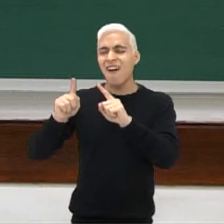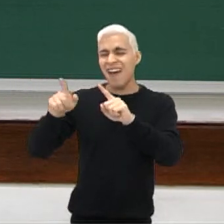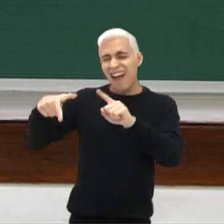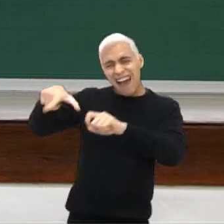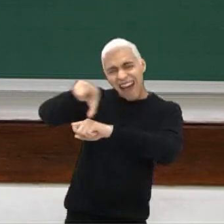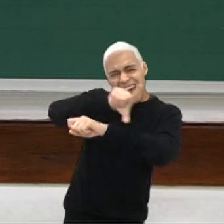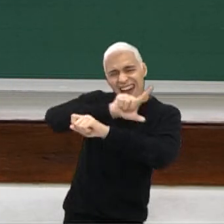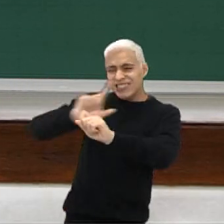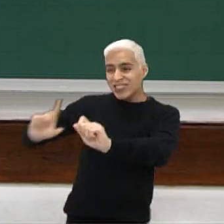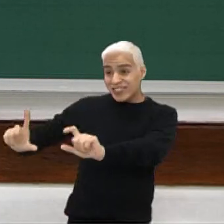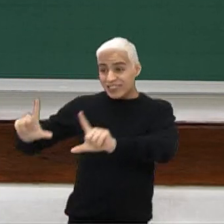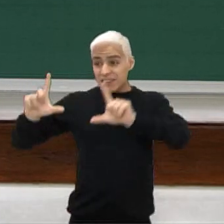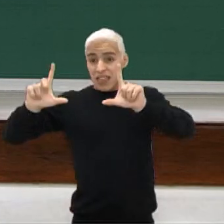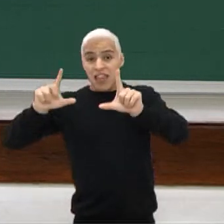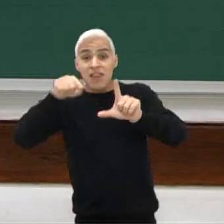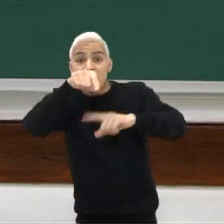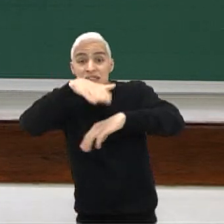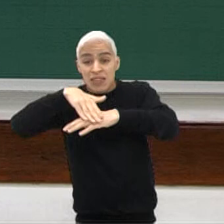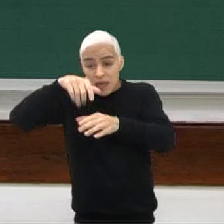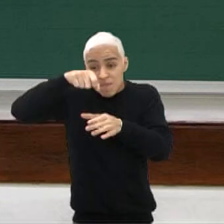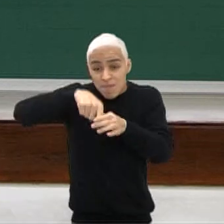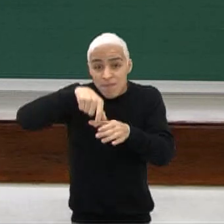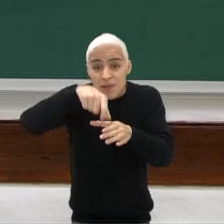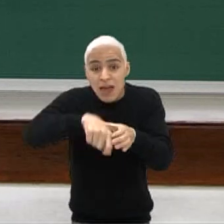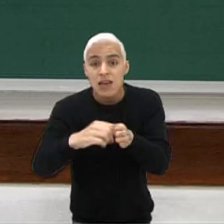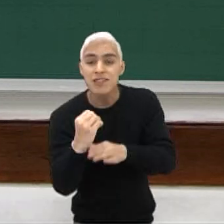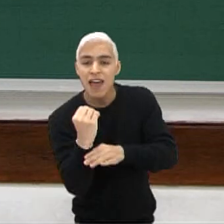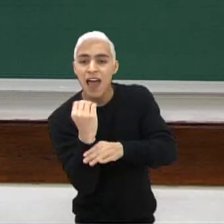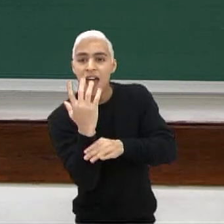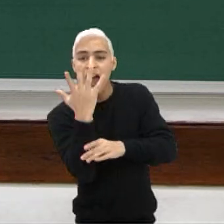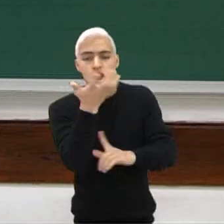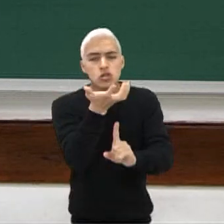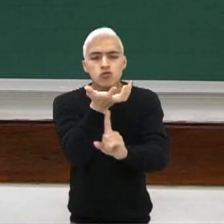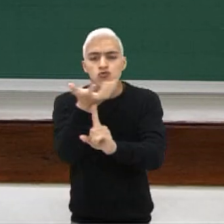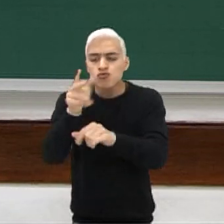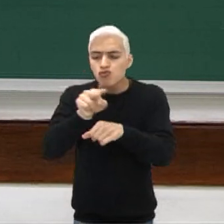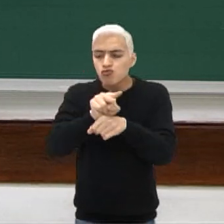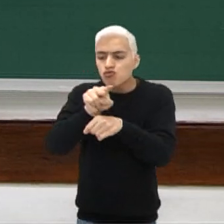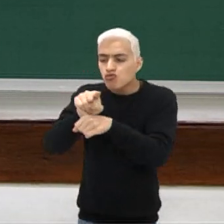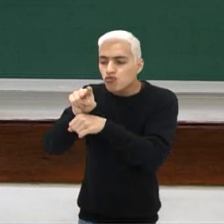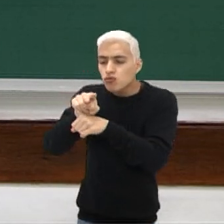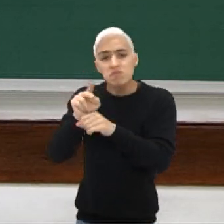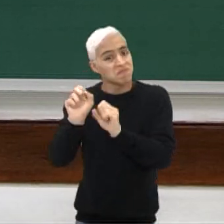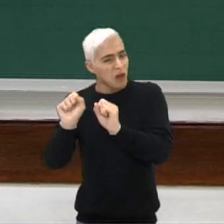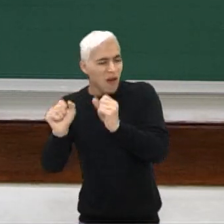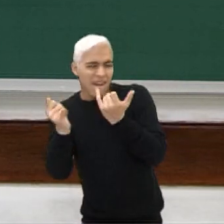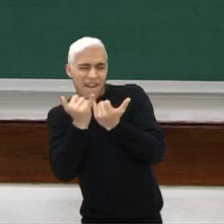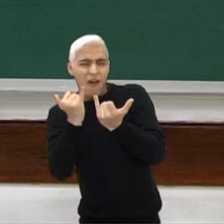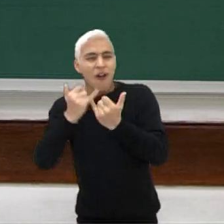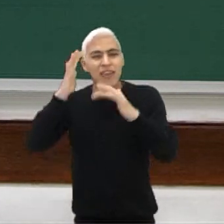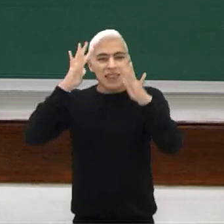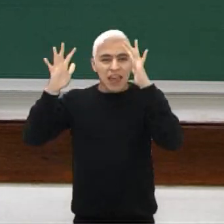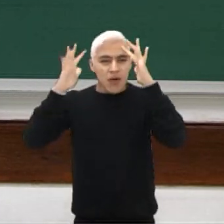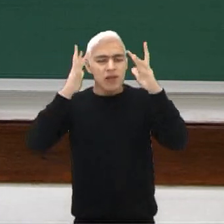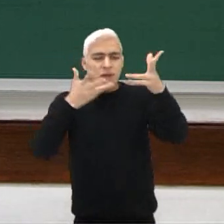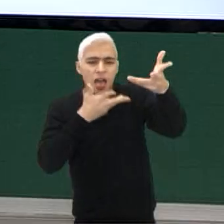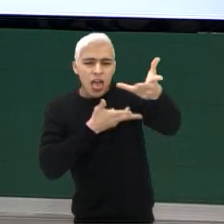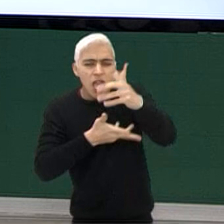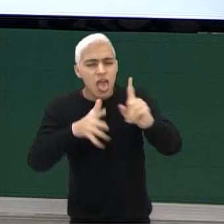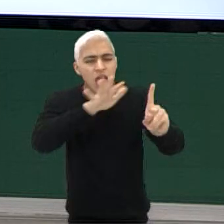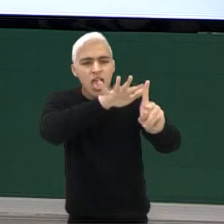você plantar árvores, para você cuidar do meio ambiente. Vamos pensar um